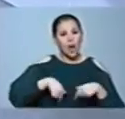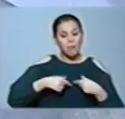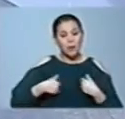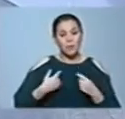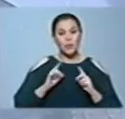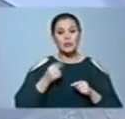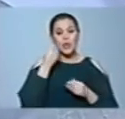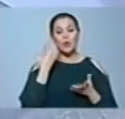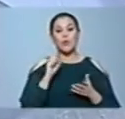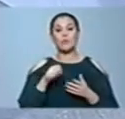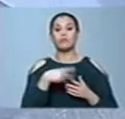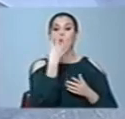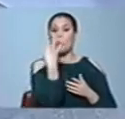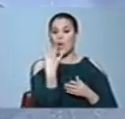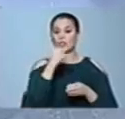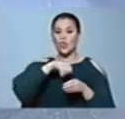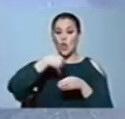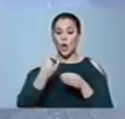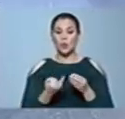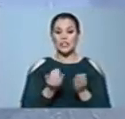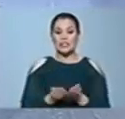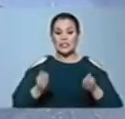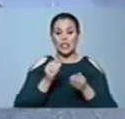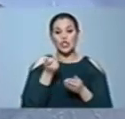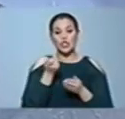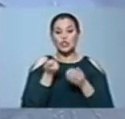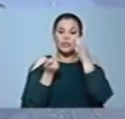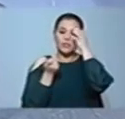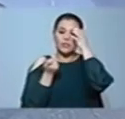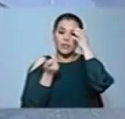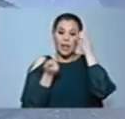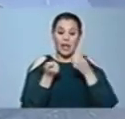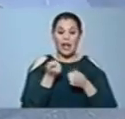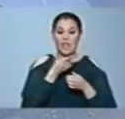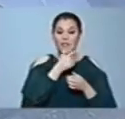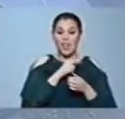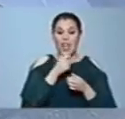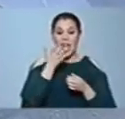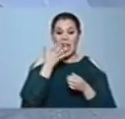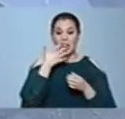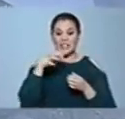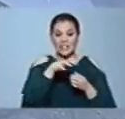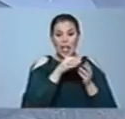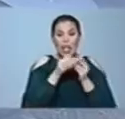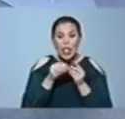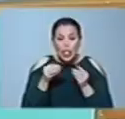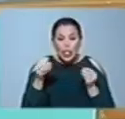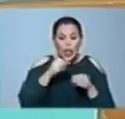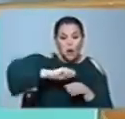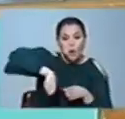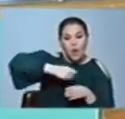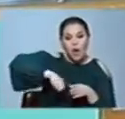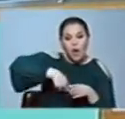colocar os quatro órgãos numa taça e voluntários da cozinha do café de sal fino sim depois quando cai o sociólogo já